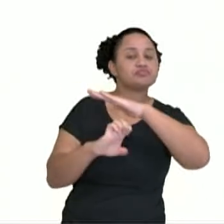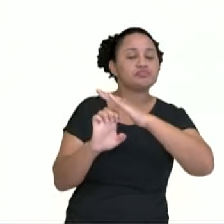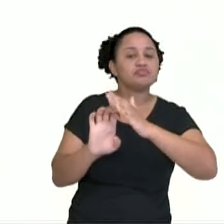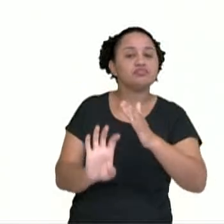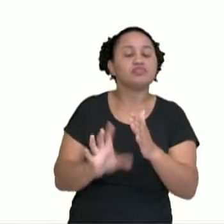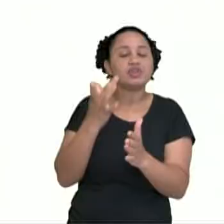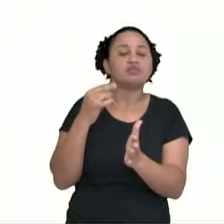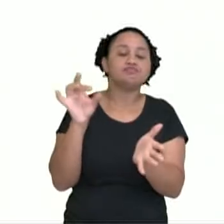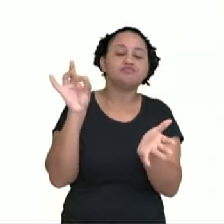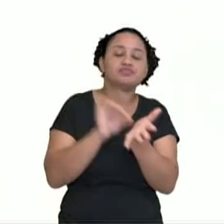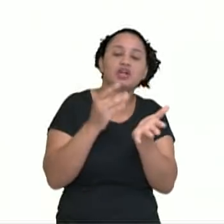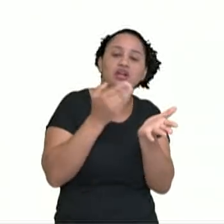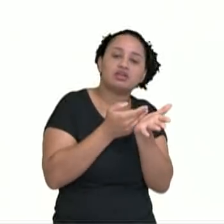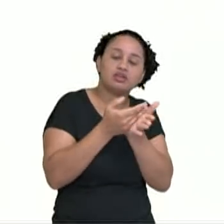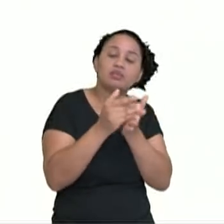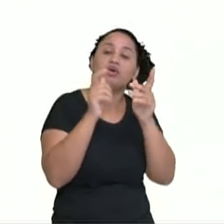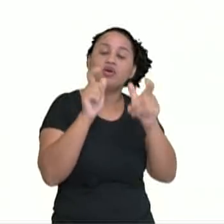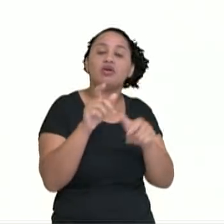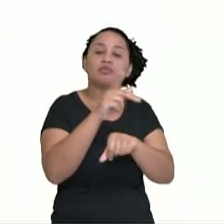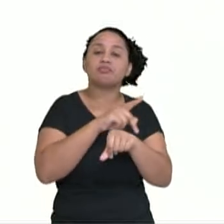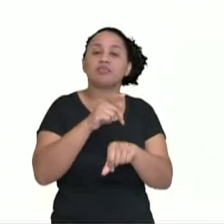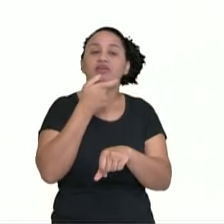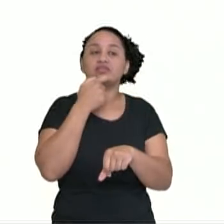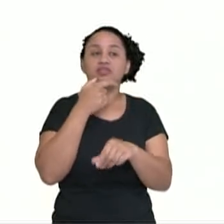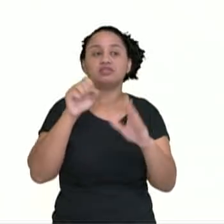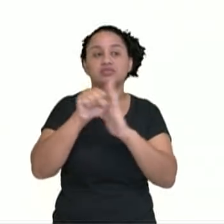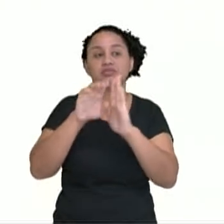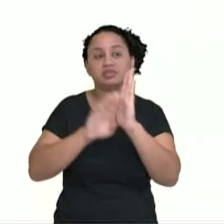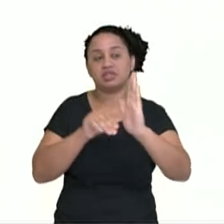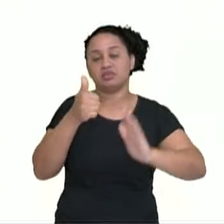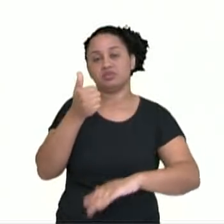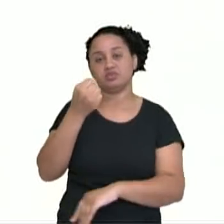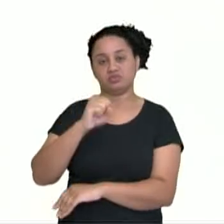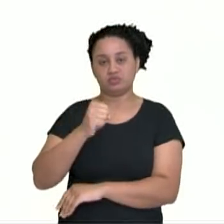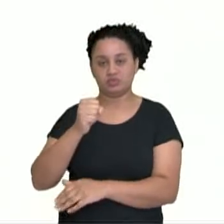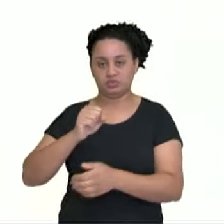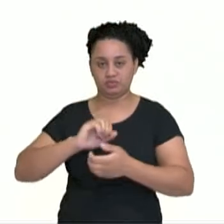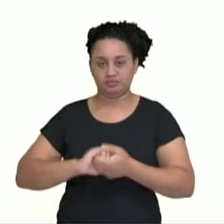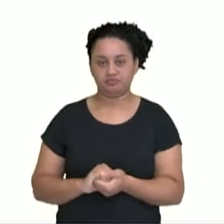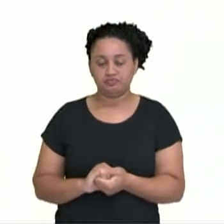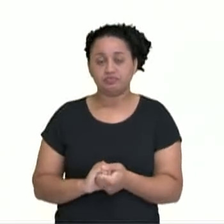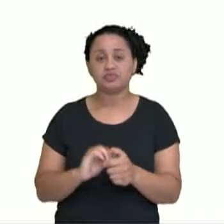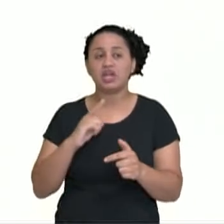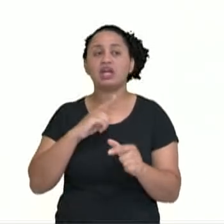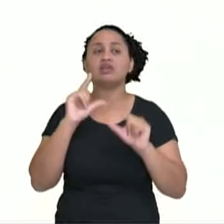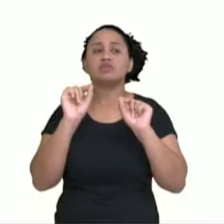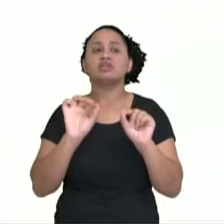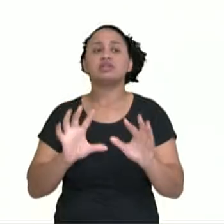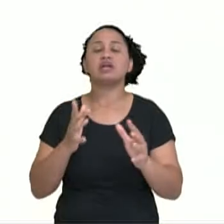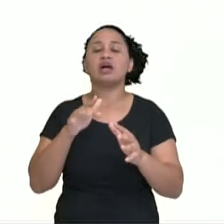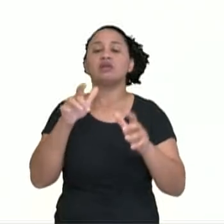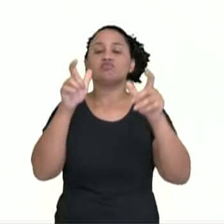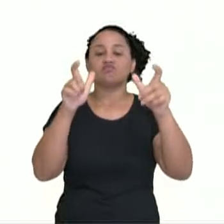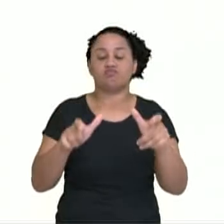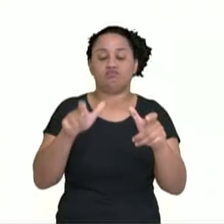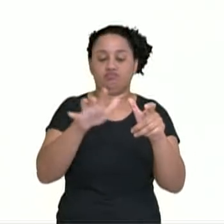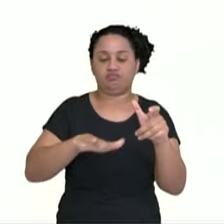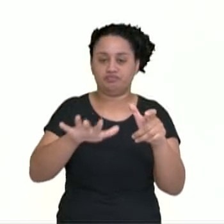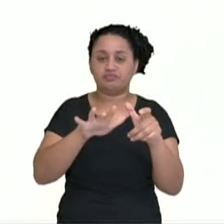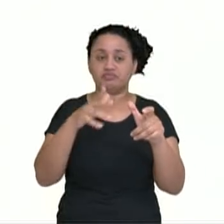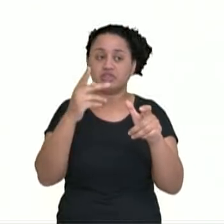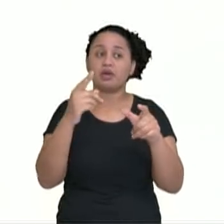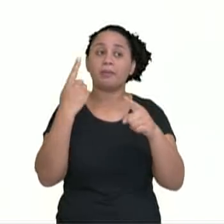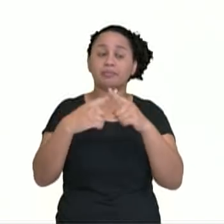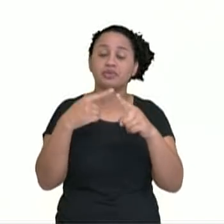ocorreu inicialmente na Inglaterra durante o século XVIII. ocorreu em um território britânico porque